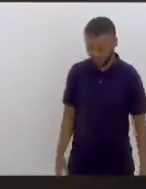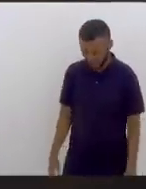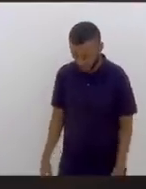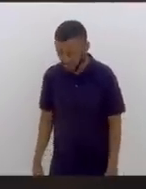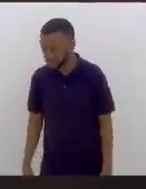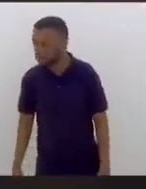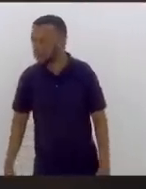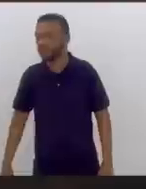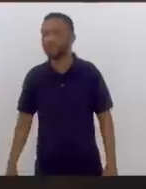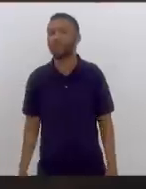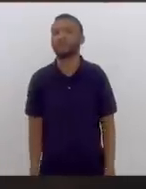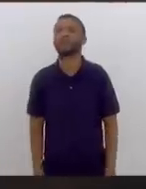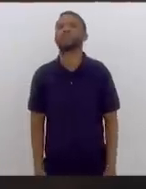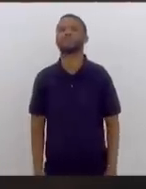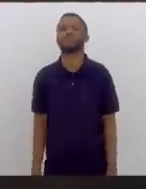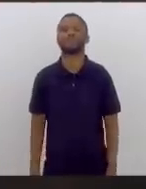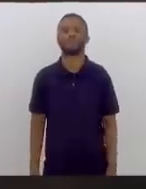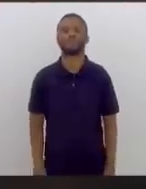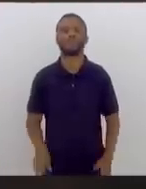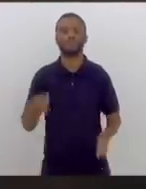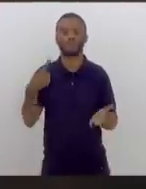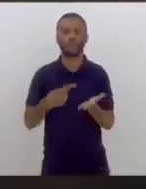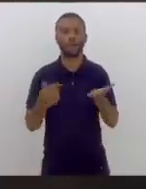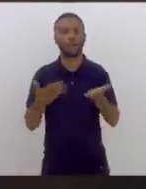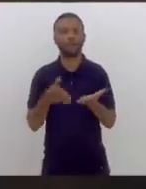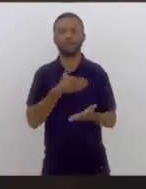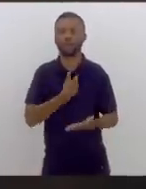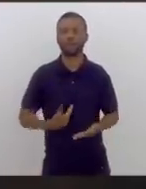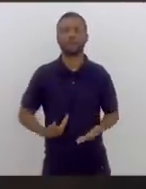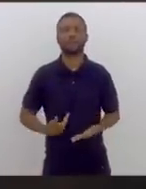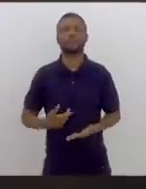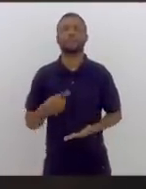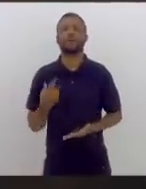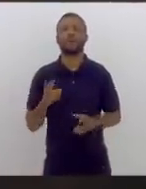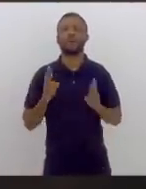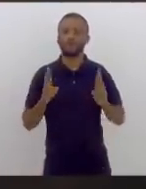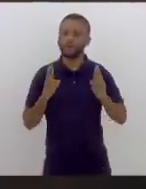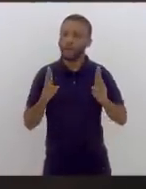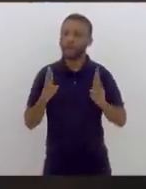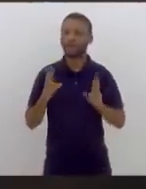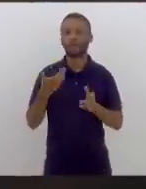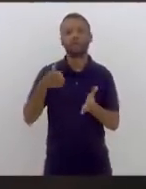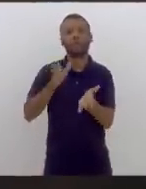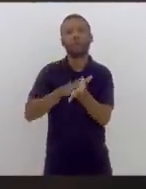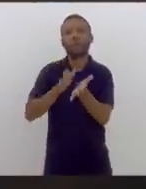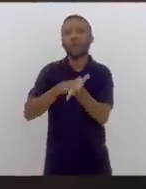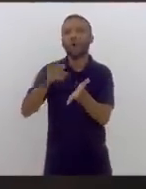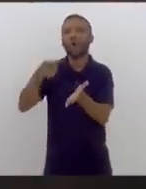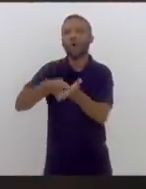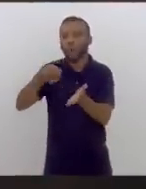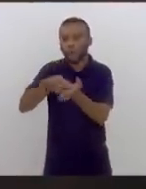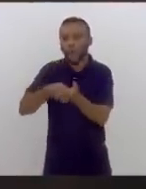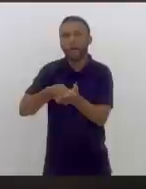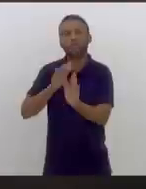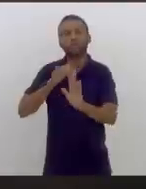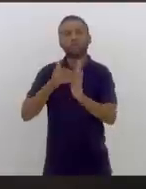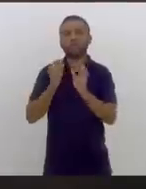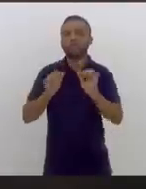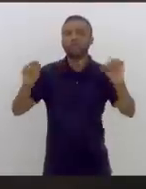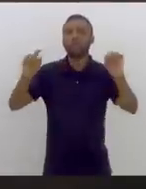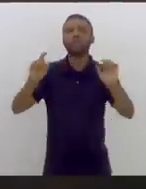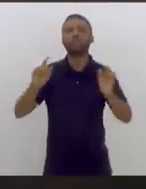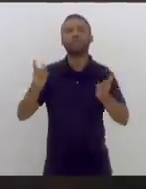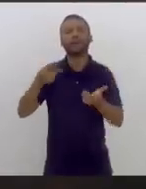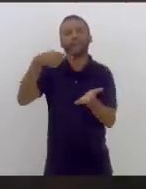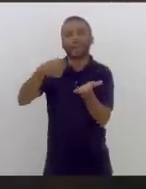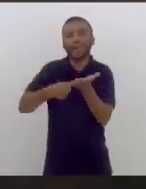data hoje com o governador entendeu a gente espera o entende todos vocês eu tô sendo cobrada aqui por todo mundo entendeu E